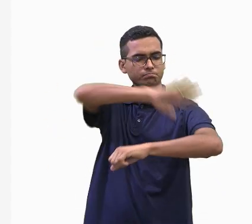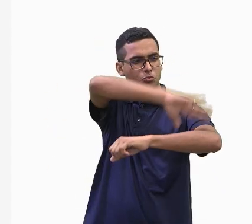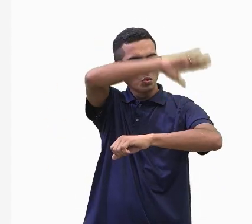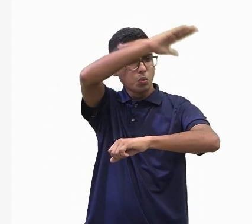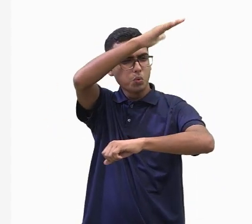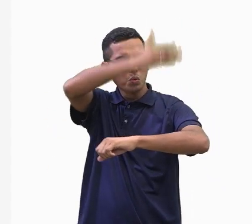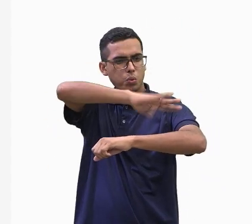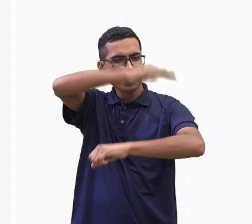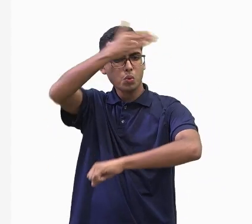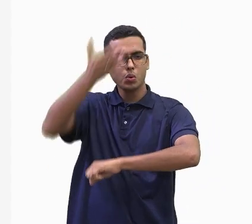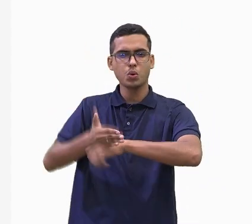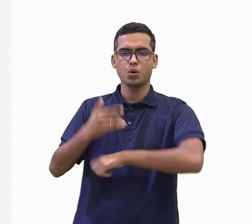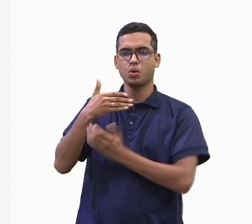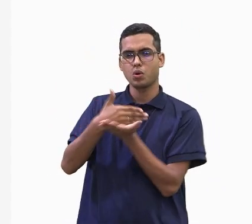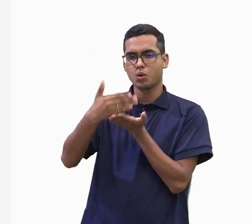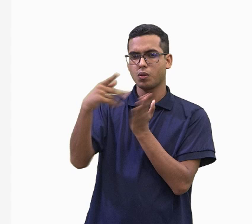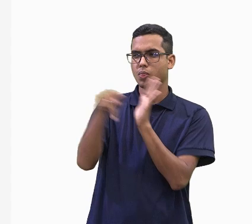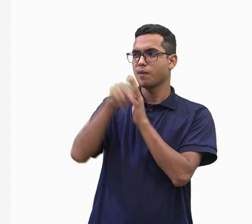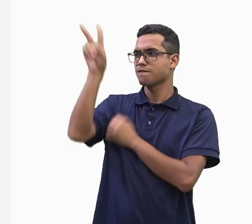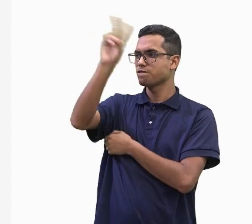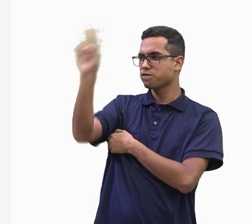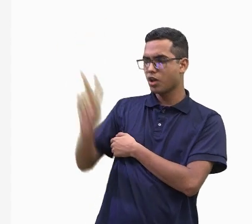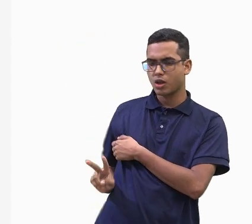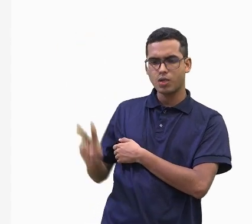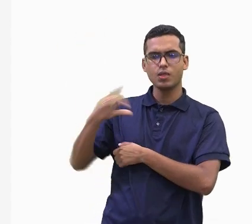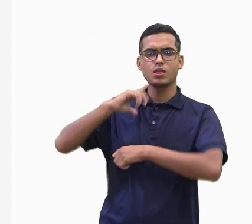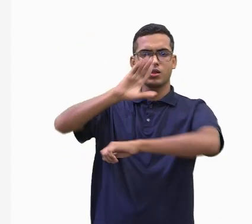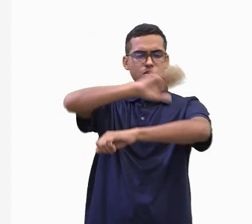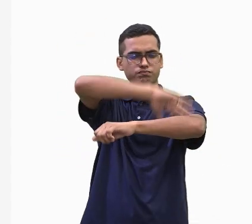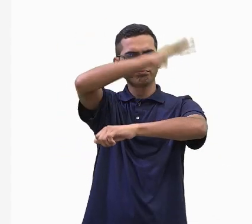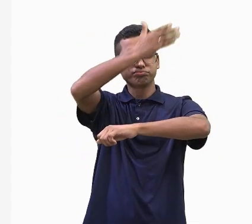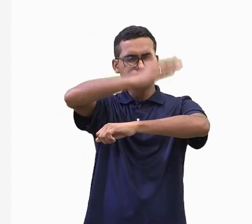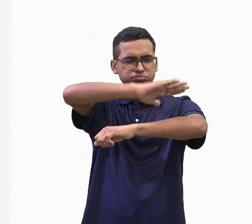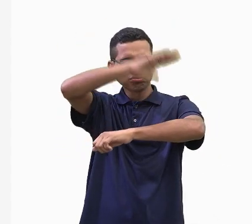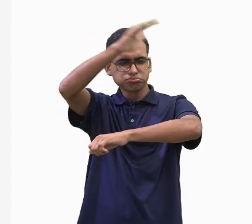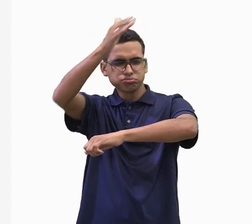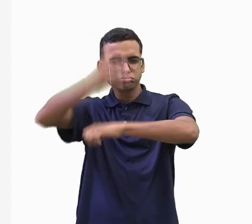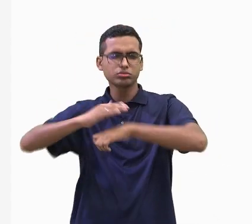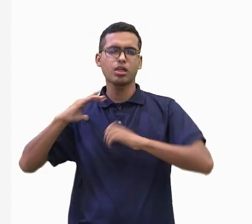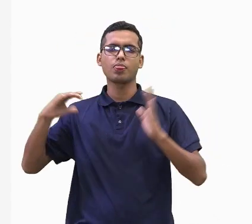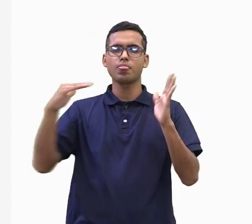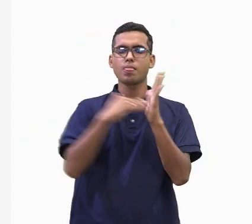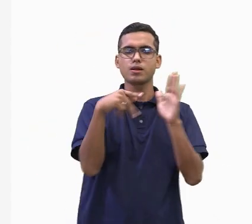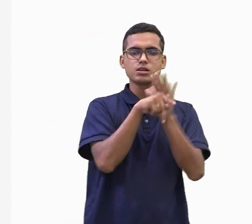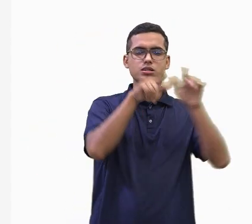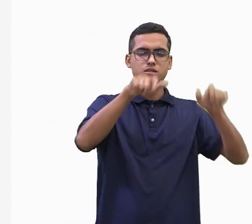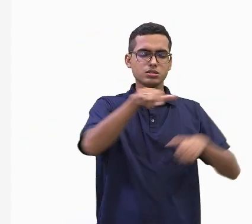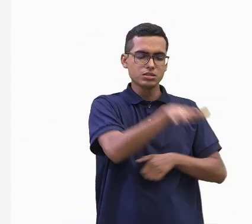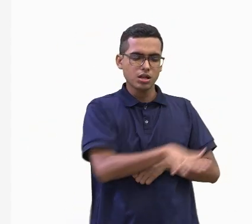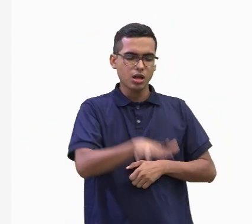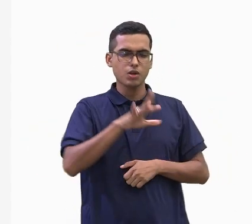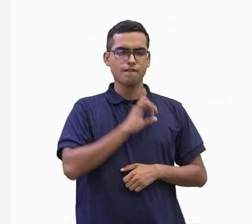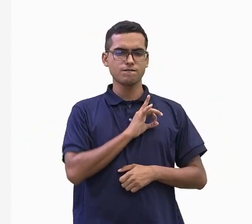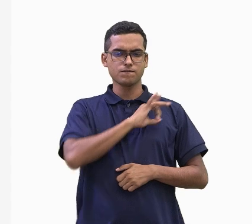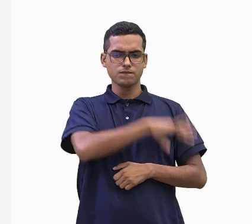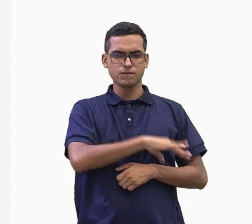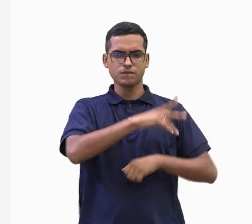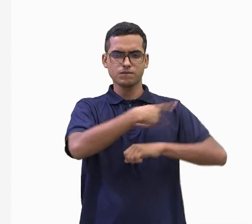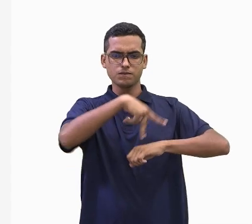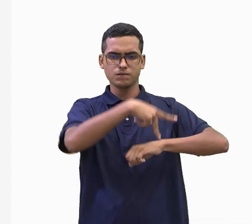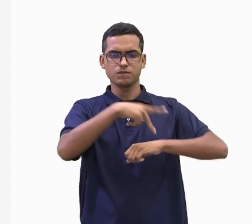na Venezuela e ele desce a cordilheira até o Chile. A vegetação, a gente vai encontrar de